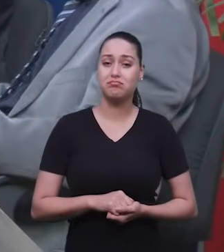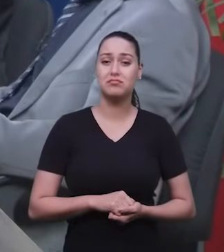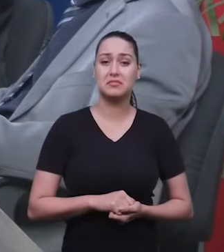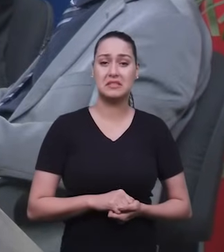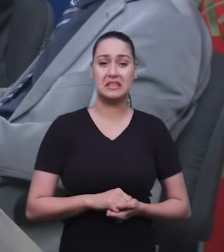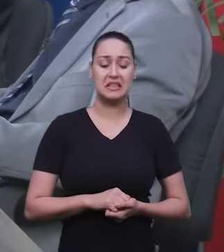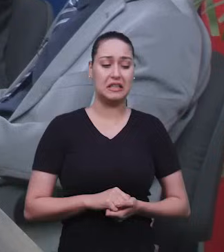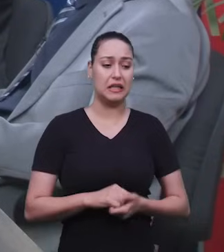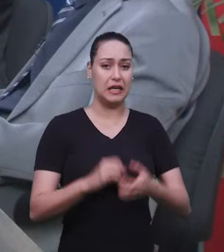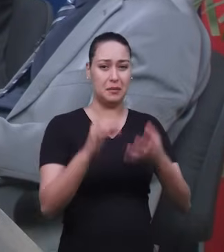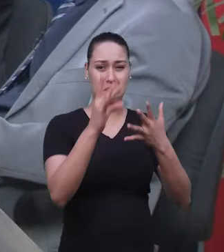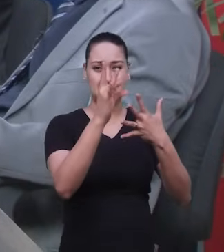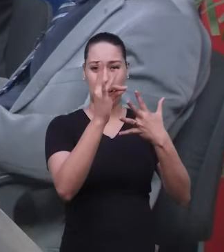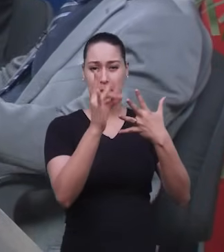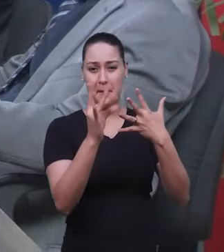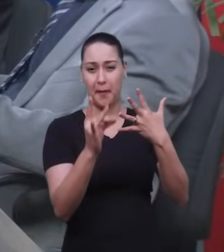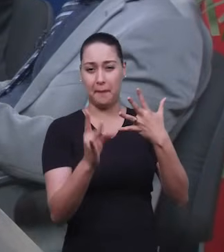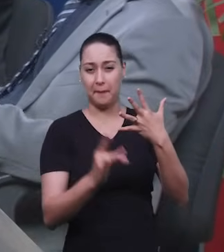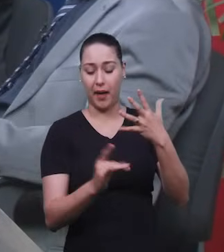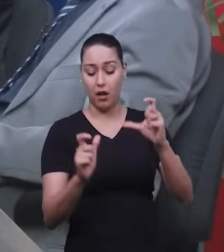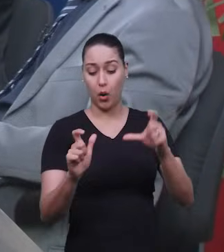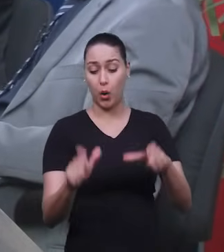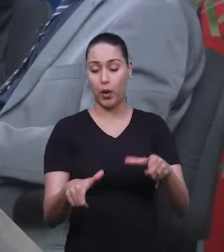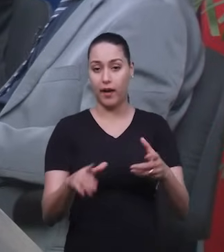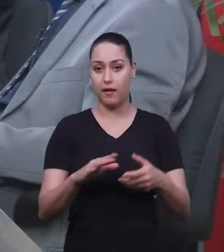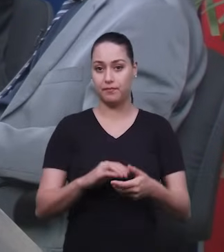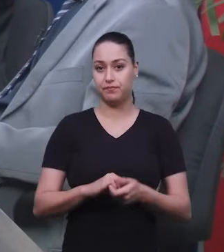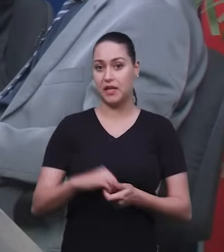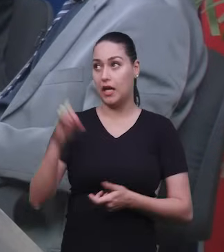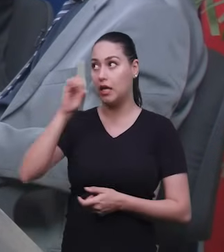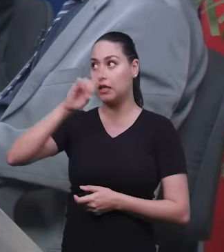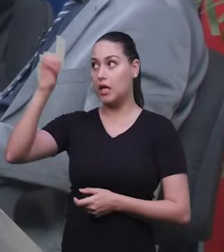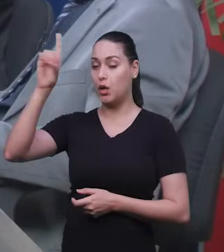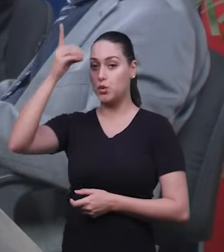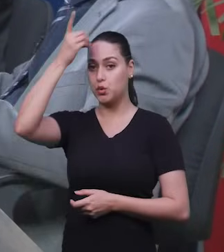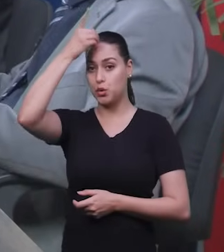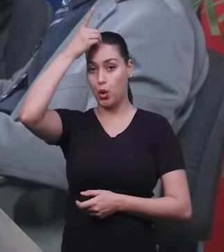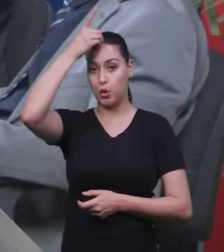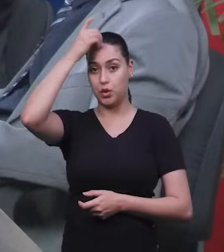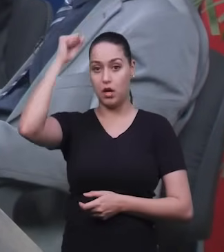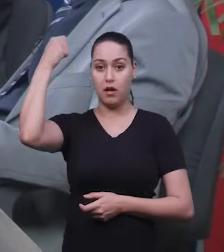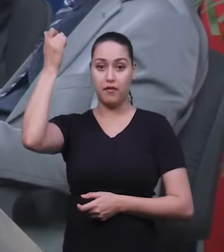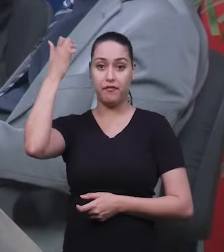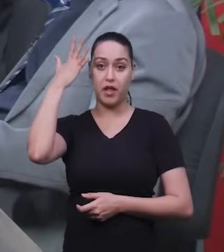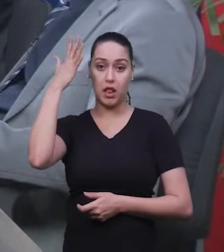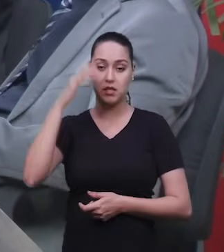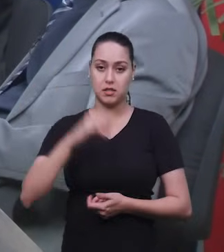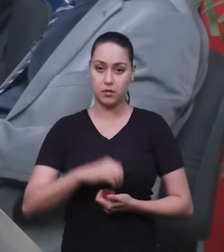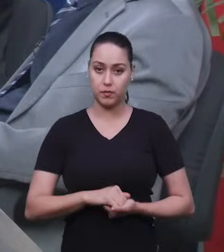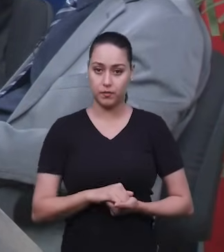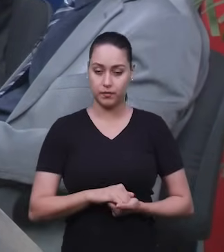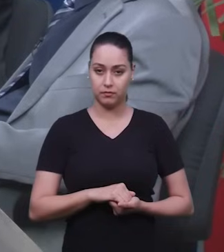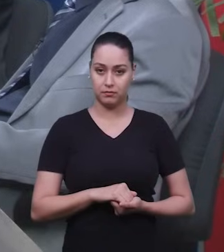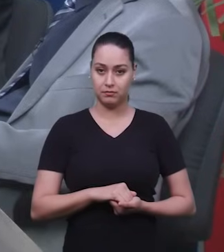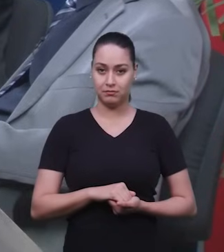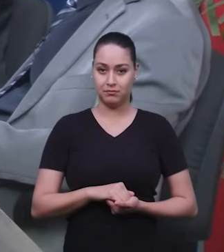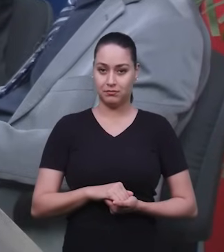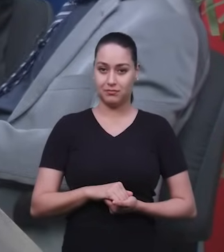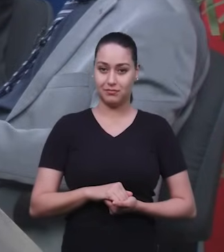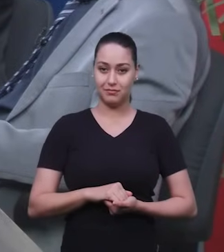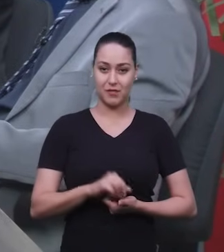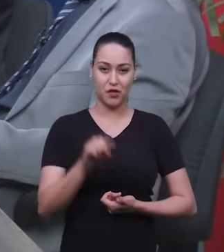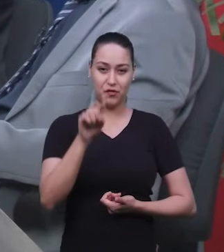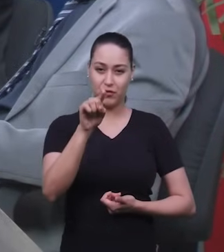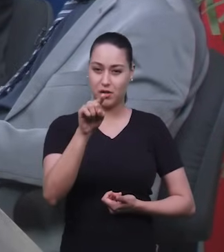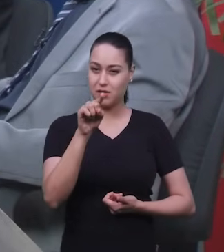escreveu o lugar, né? E aí o senhor deu uma revelação. O senhor deu uma revelação. Senão, você